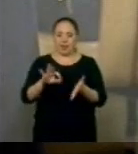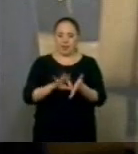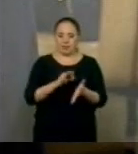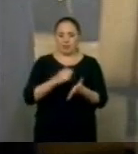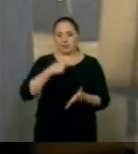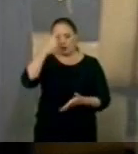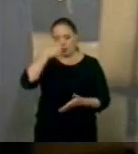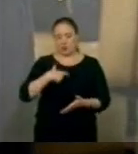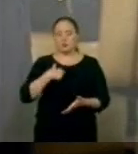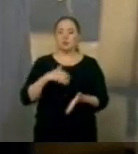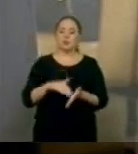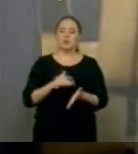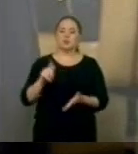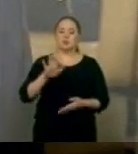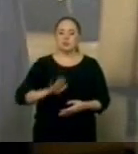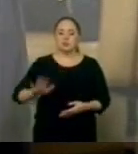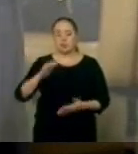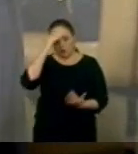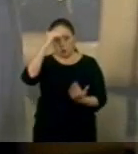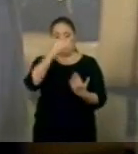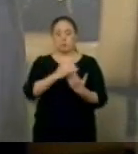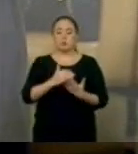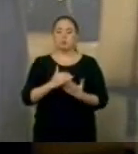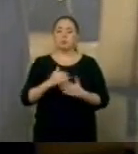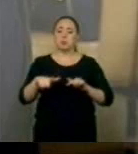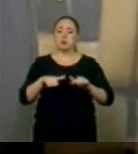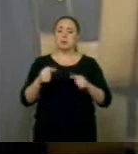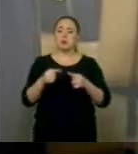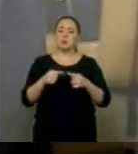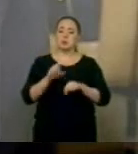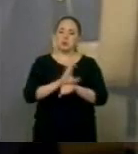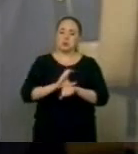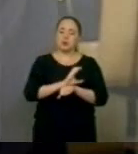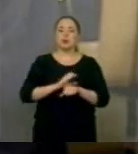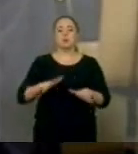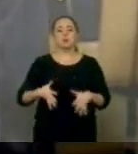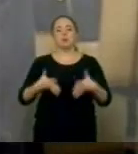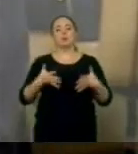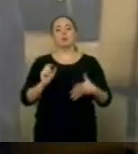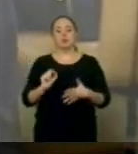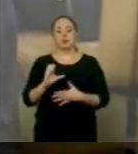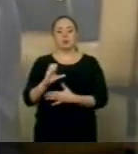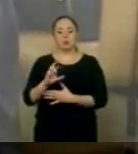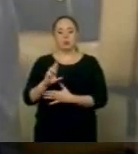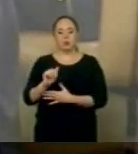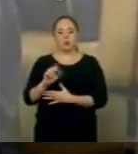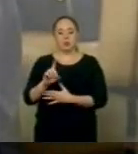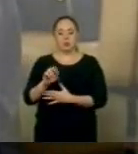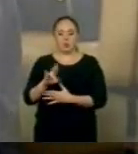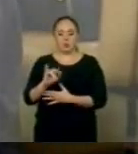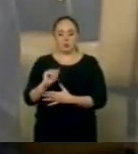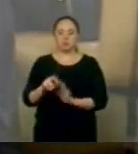qualidade de secretária-geral de contencioso, cumpriu a sua missão constitucional, promovendo, portanto, a curadoria da